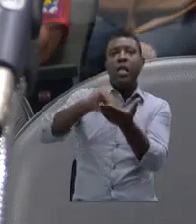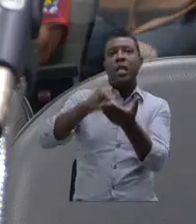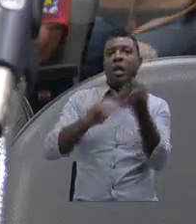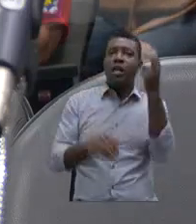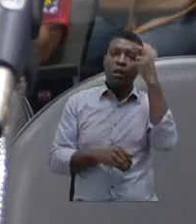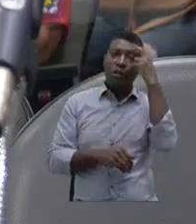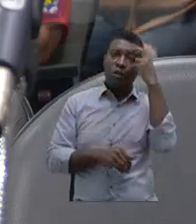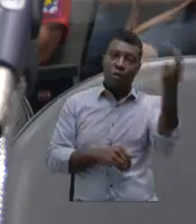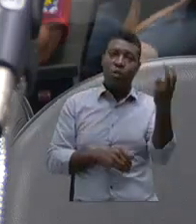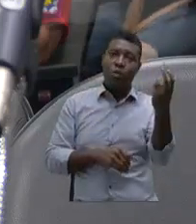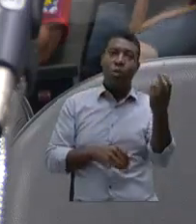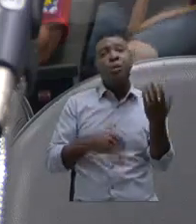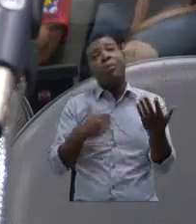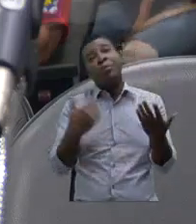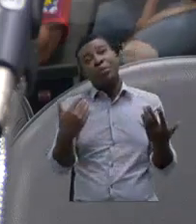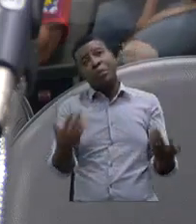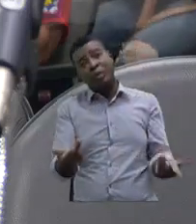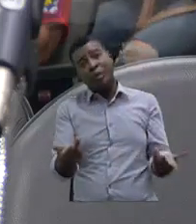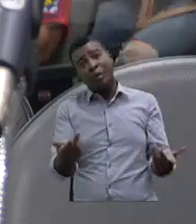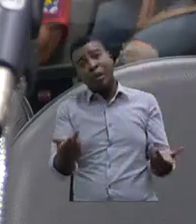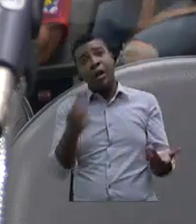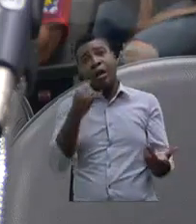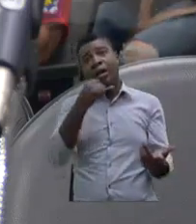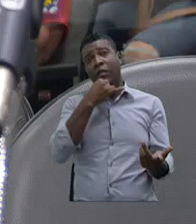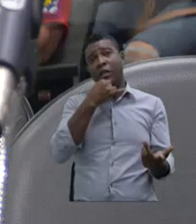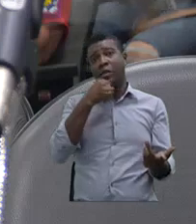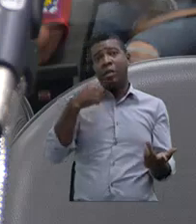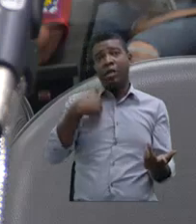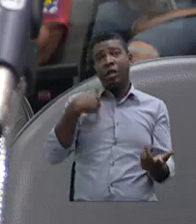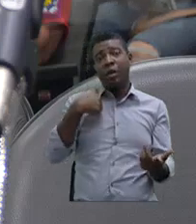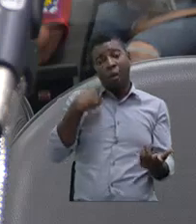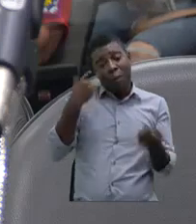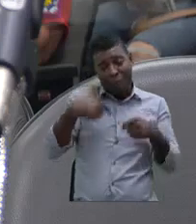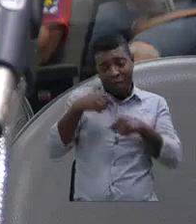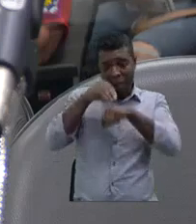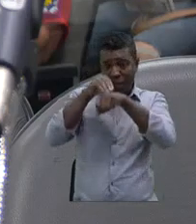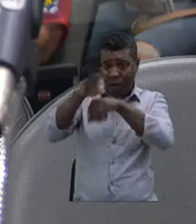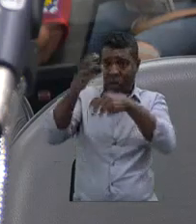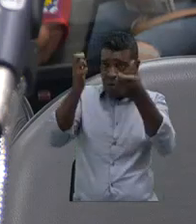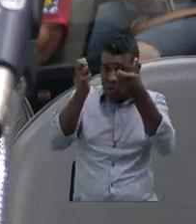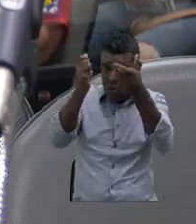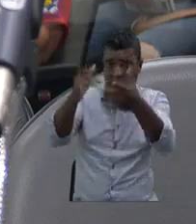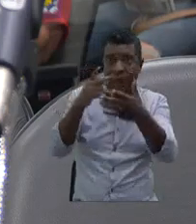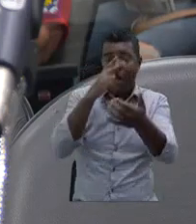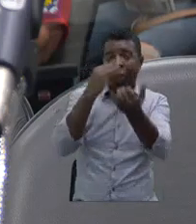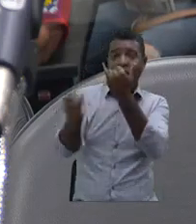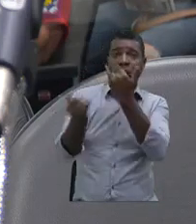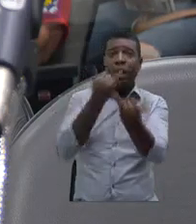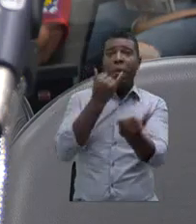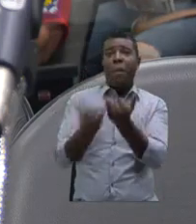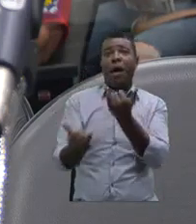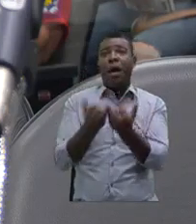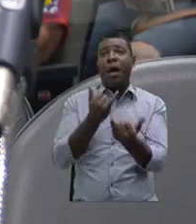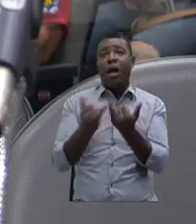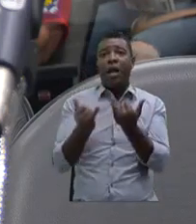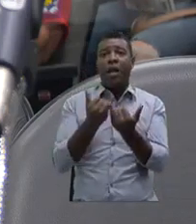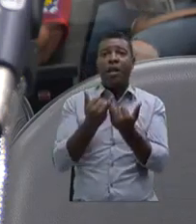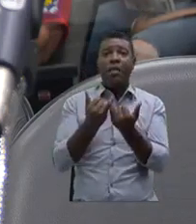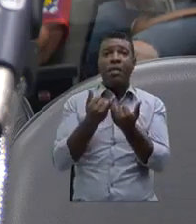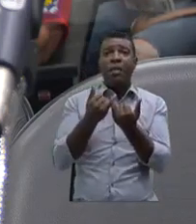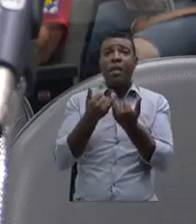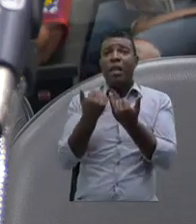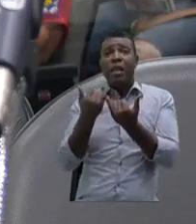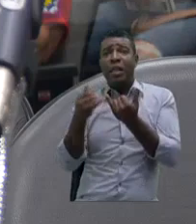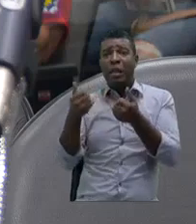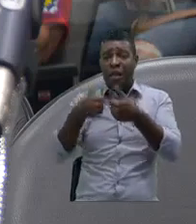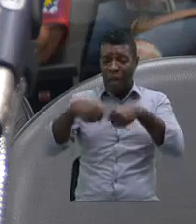que, infelizmente, eu tenho que dizer para vocês, isso não parece, né? Essa é uma questão que não me parece estar colocado